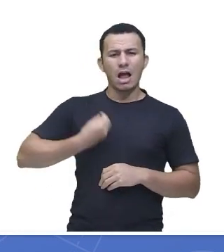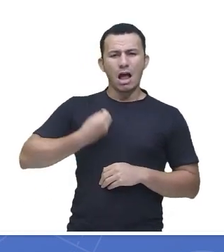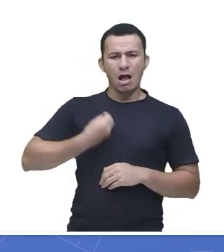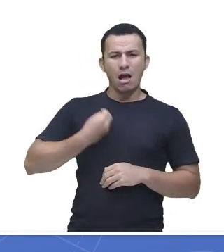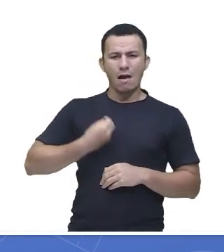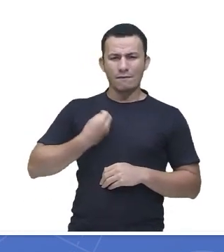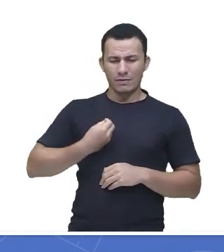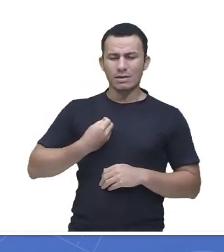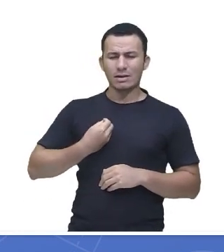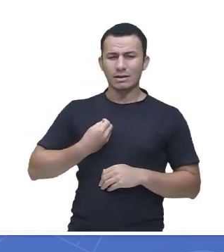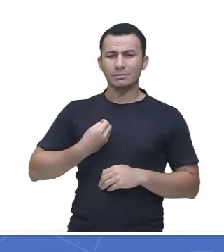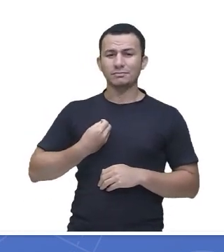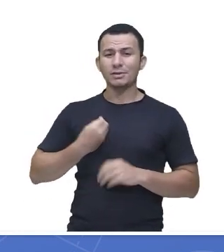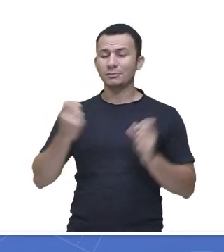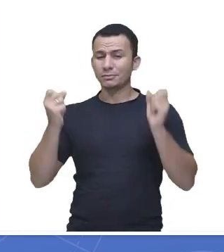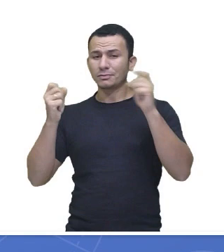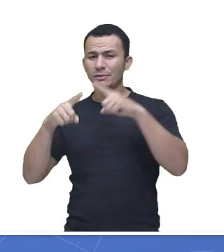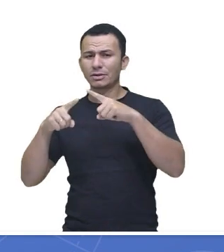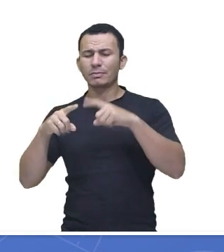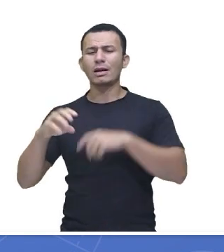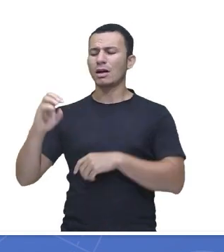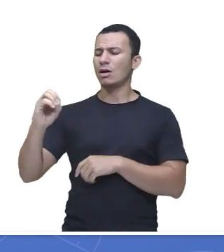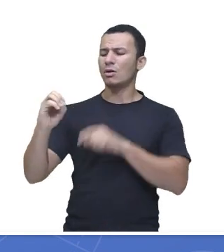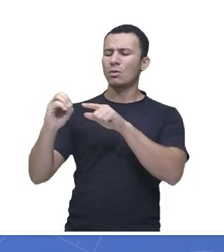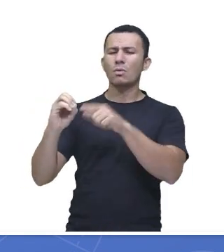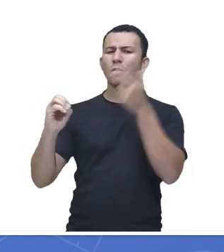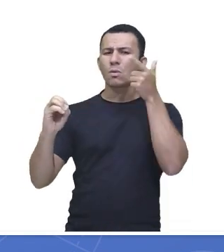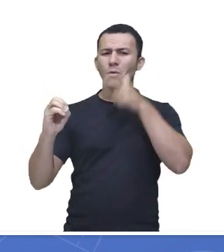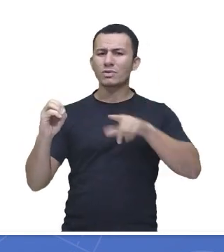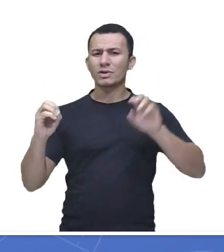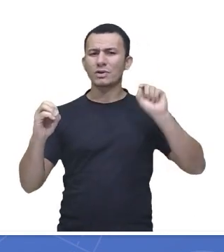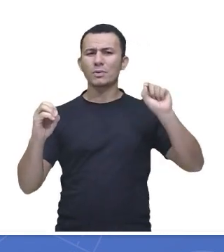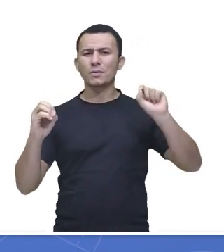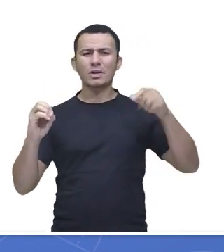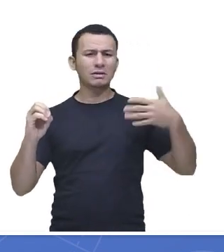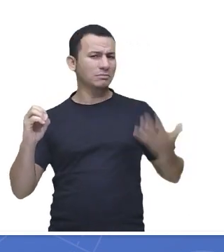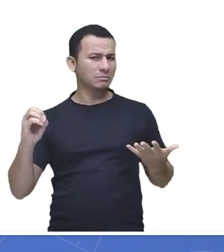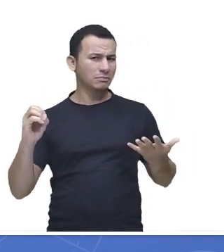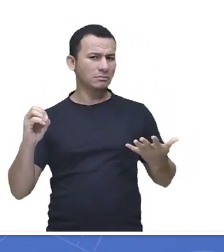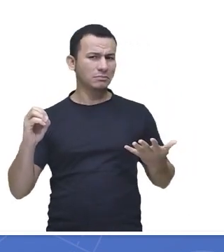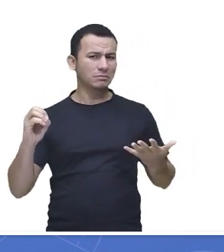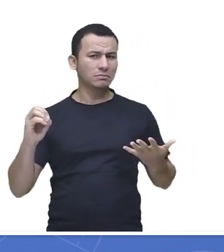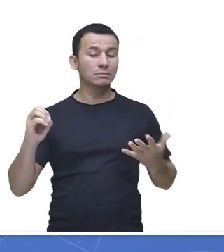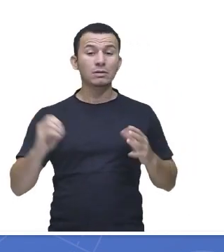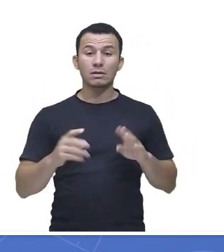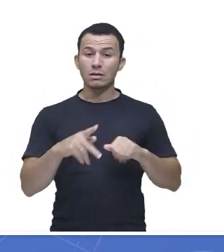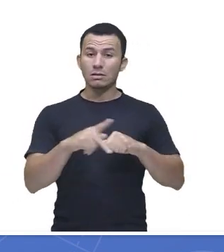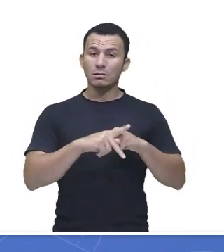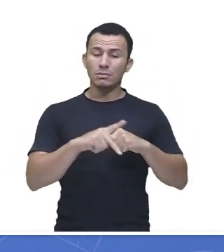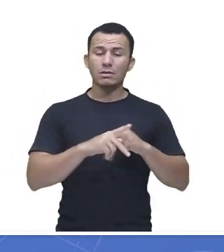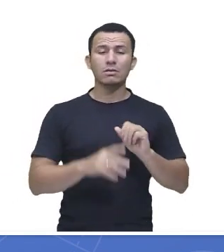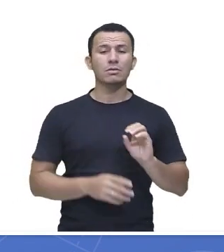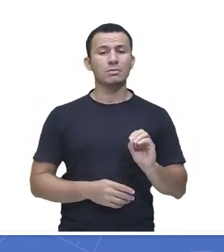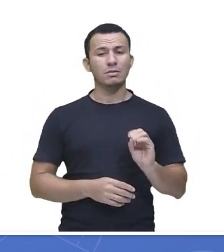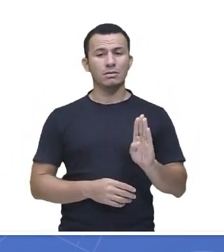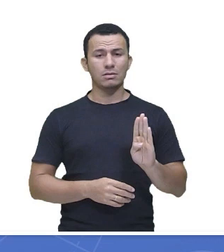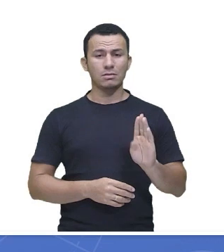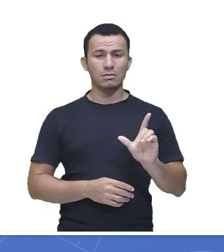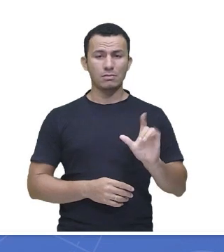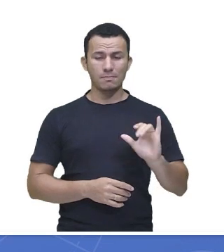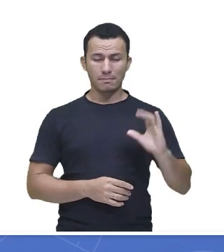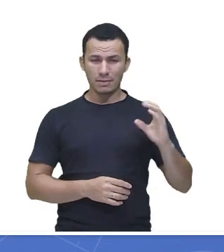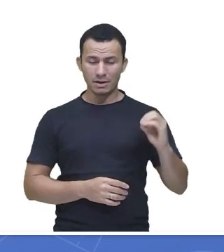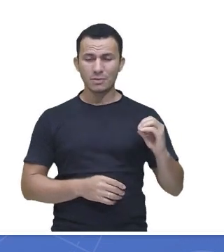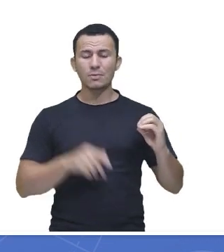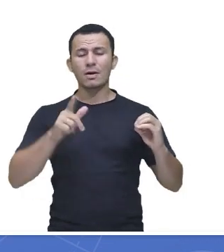que é esse o? Para conseguir o quê? É justamente com esse pronome oblíquo, eu